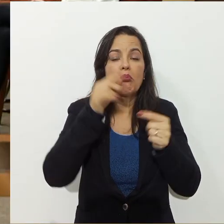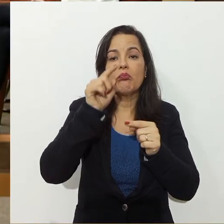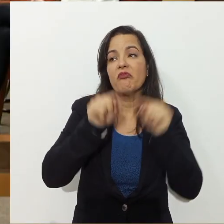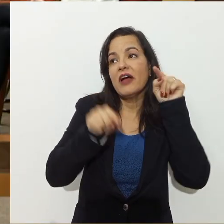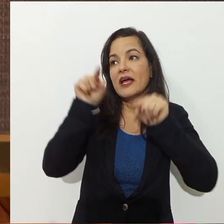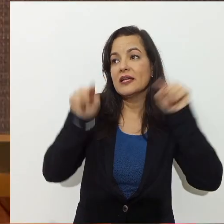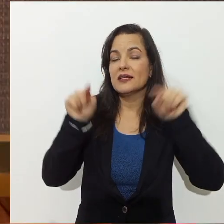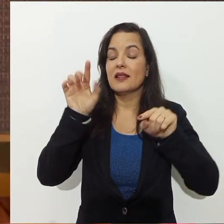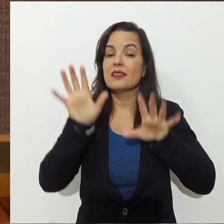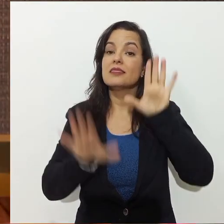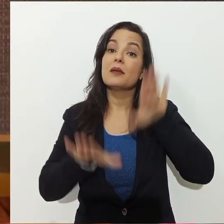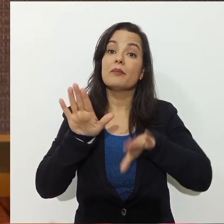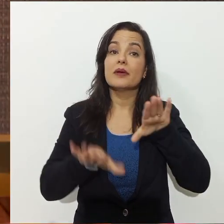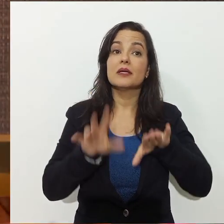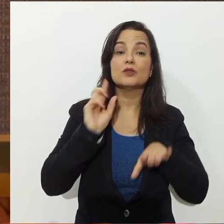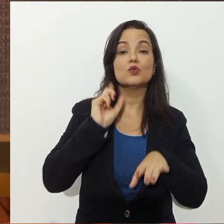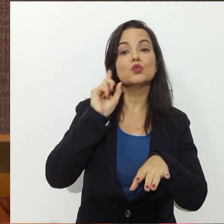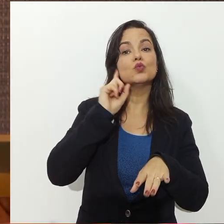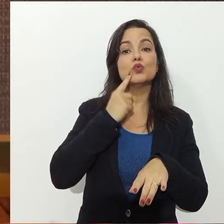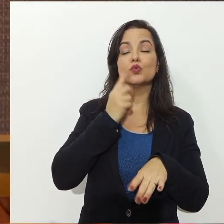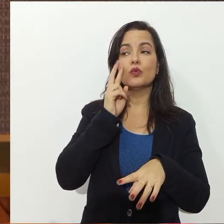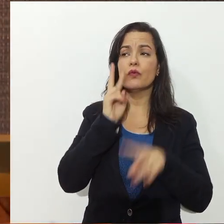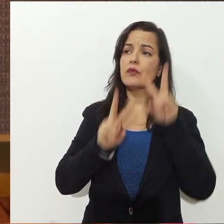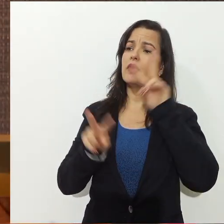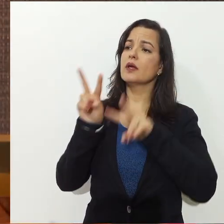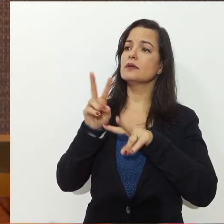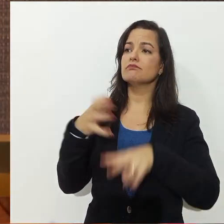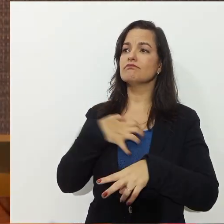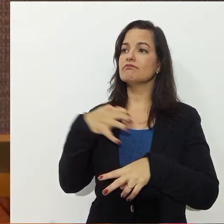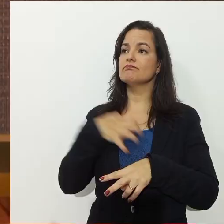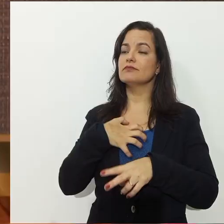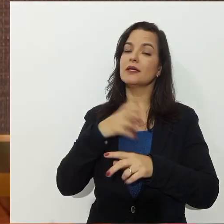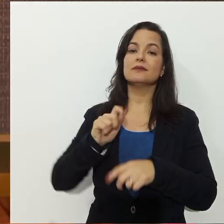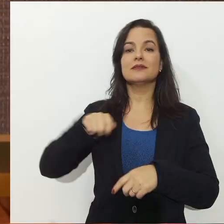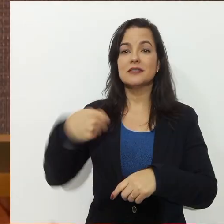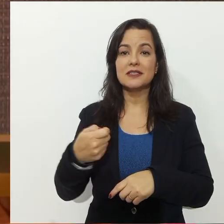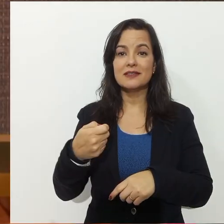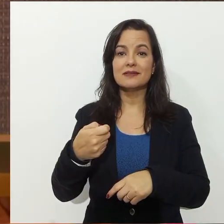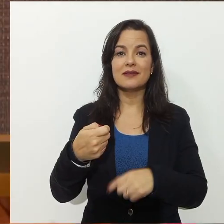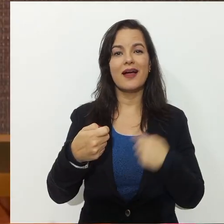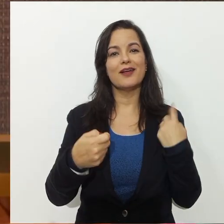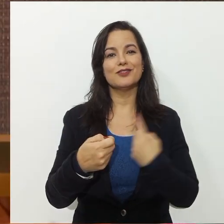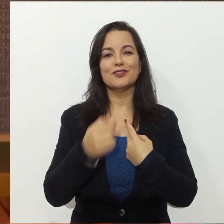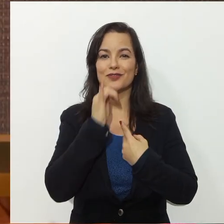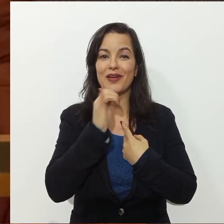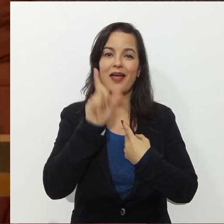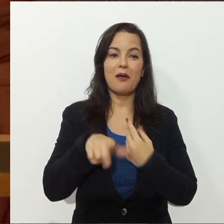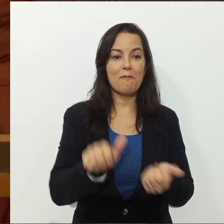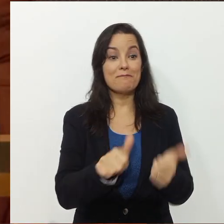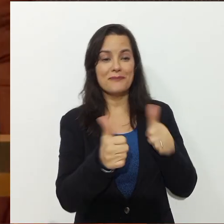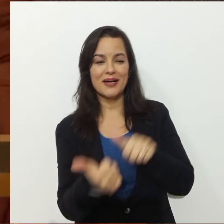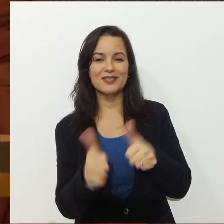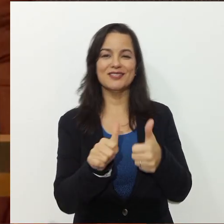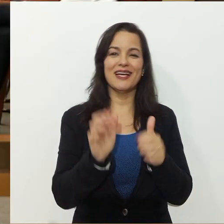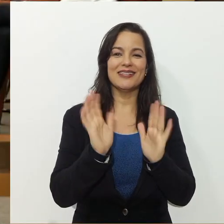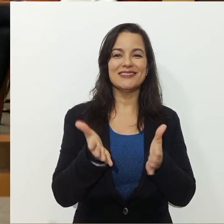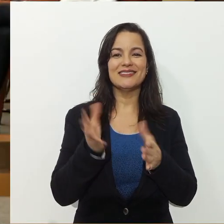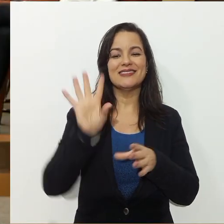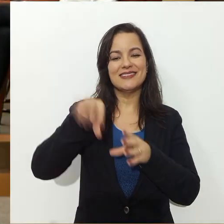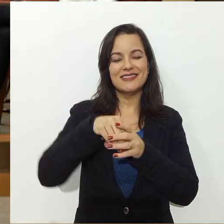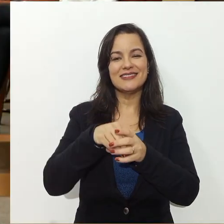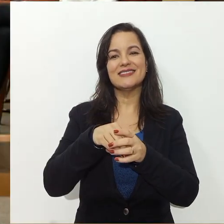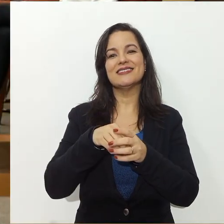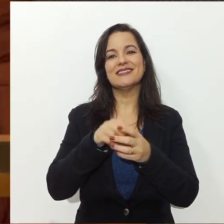surdo é que olha e sinaliza. E a gente diz que é um batismo, né? É um batismo. É batizado na língua de